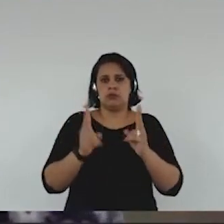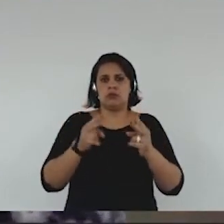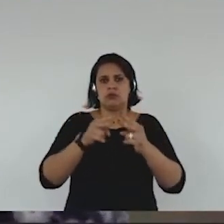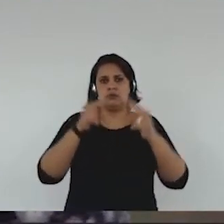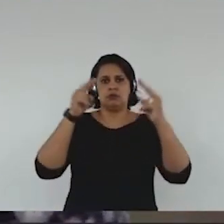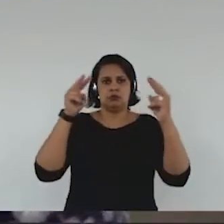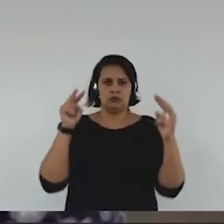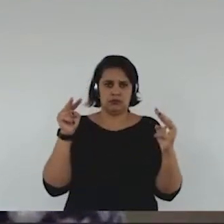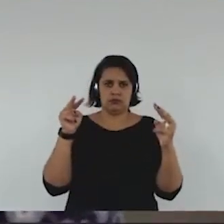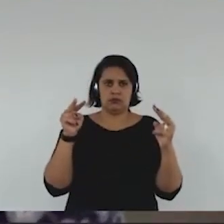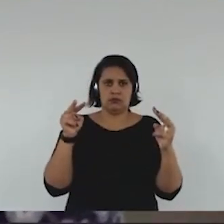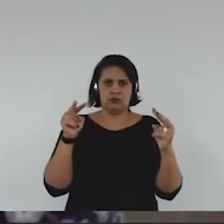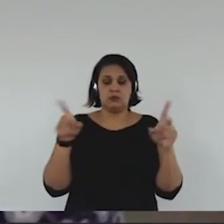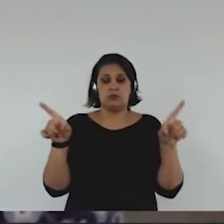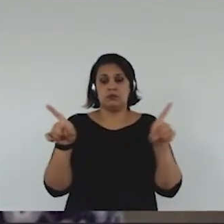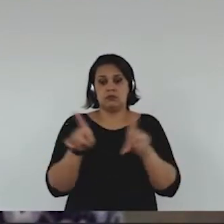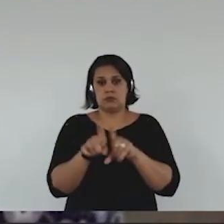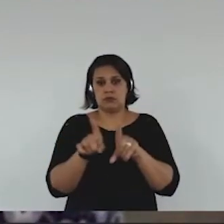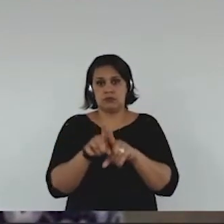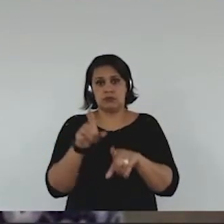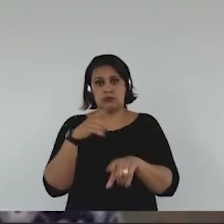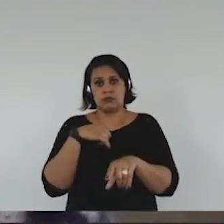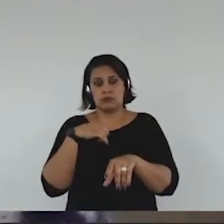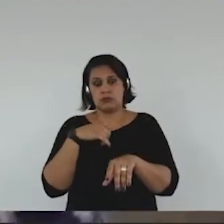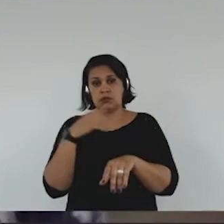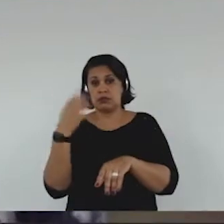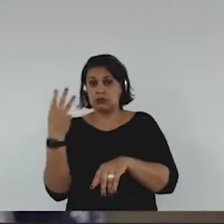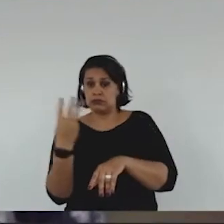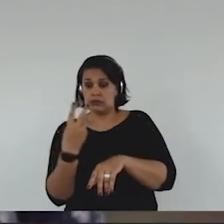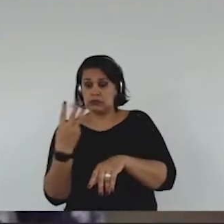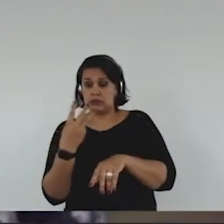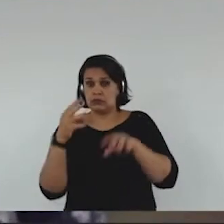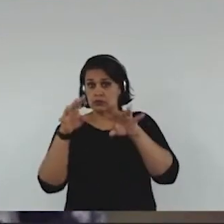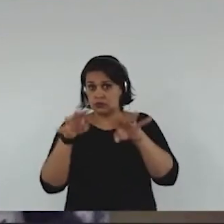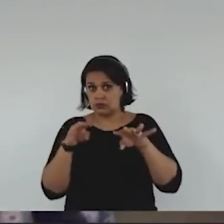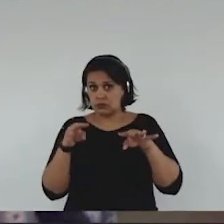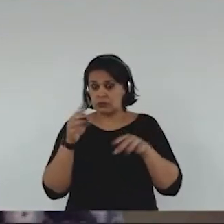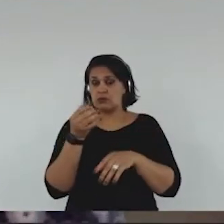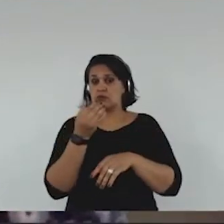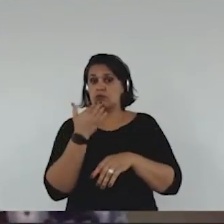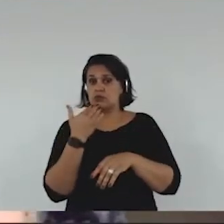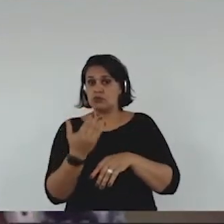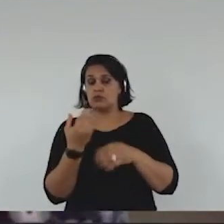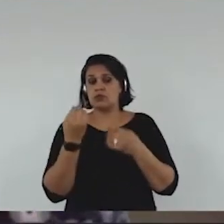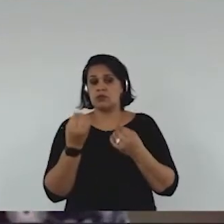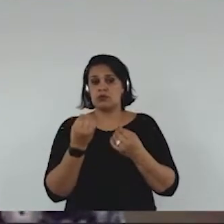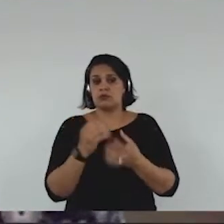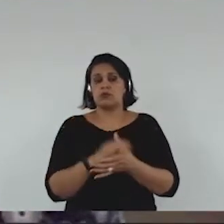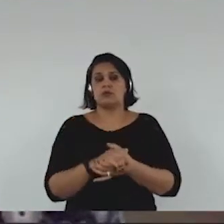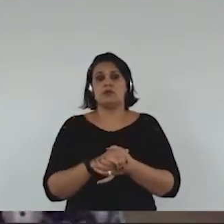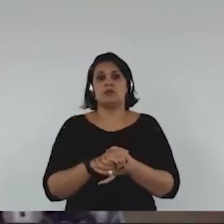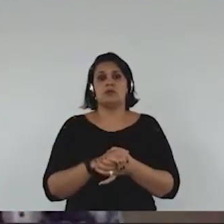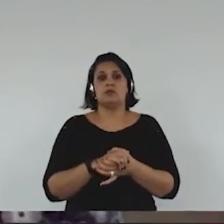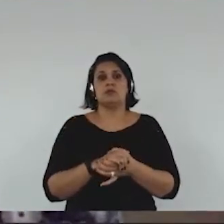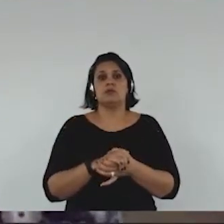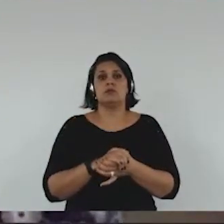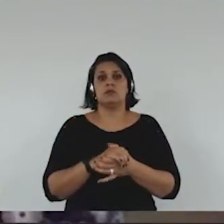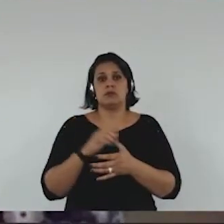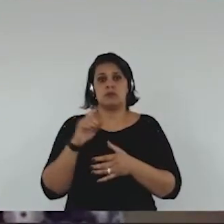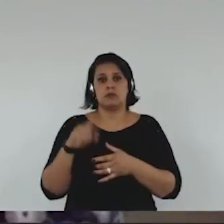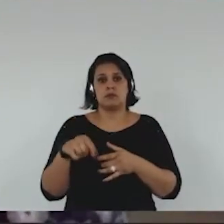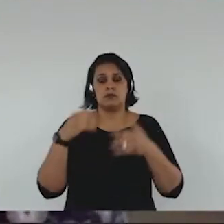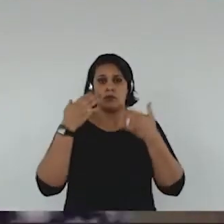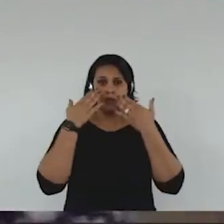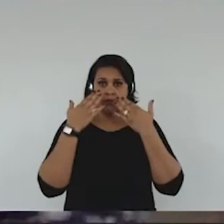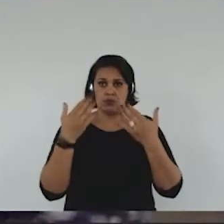virtuais. Finalmente, tem um terceiro tipo de audiência, esse terceiro tipo de audiência, que é uma audiência que a gente chama de apresentação